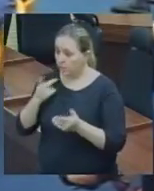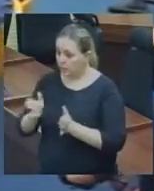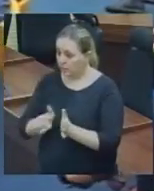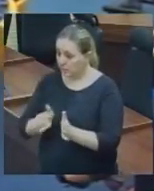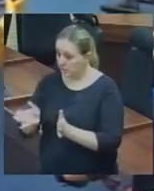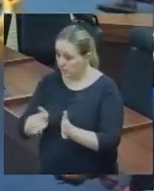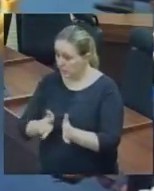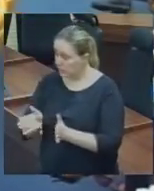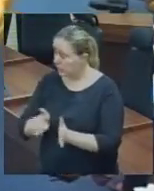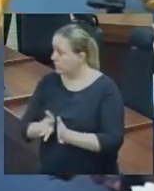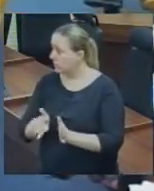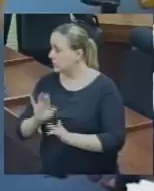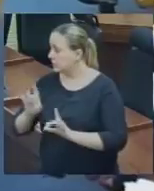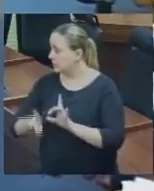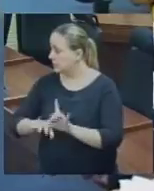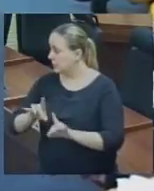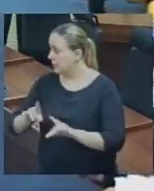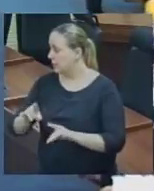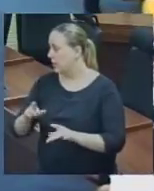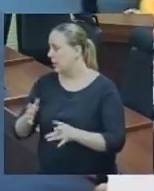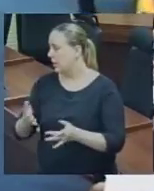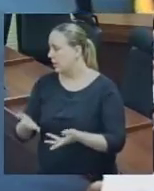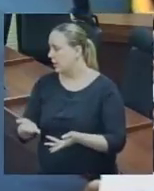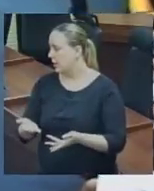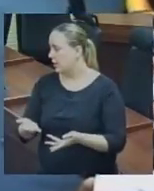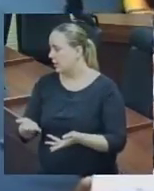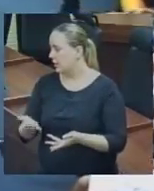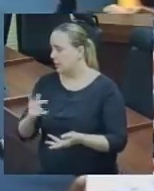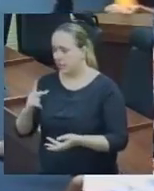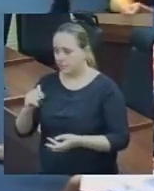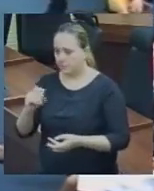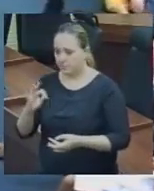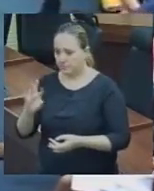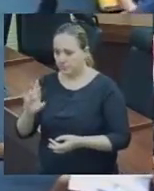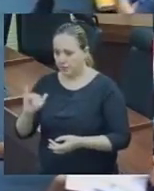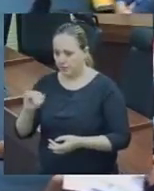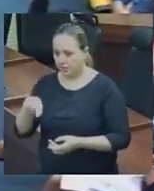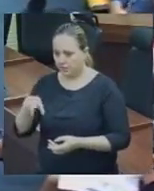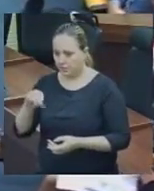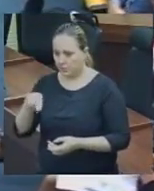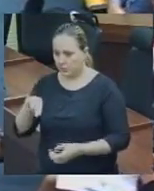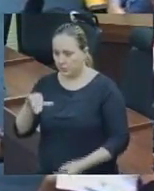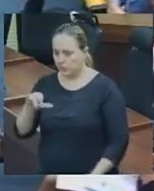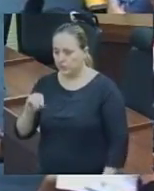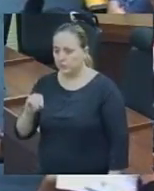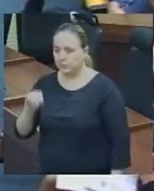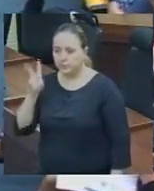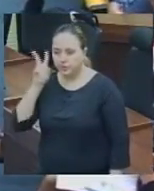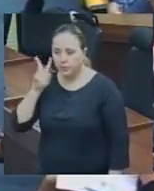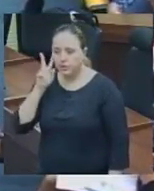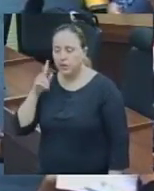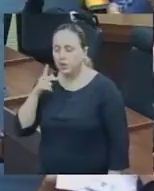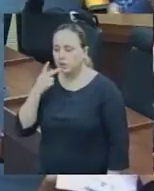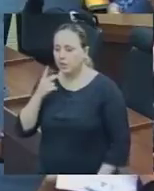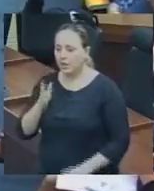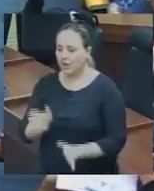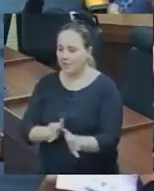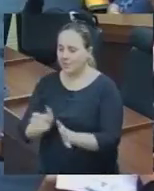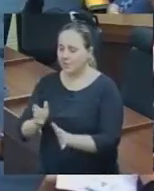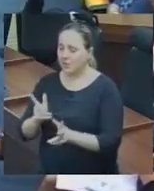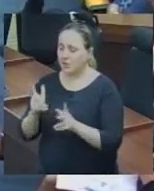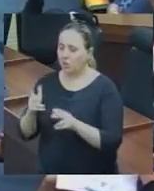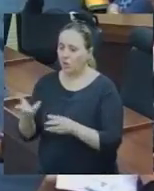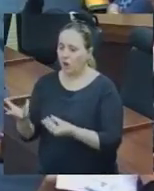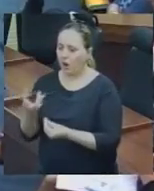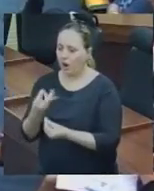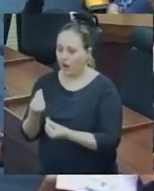e especialmente nessa situação do sul do patrimônio histórico eu digo que a sociedade é uma arte costa né